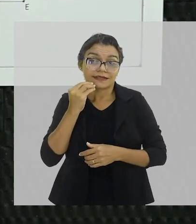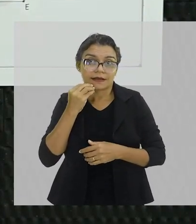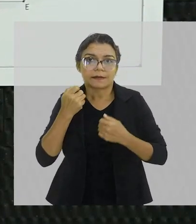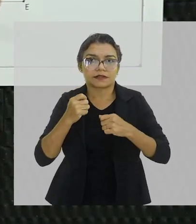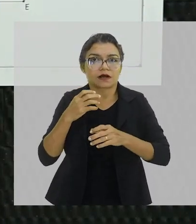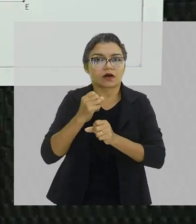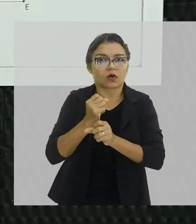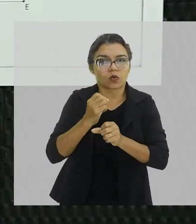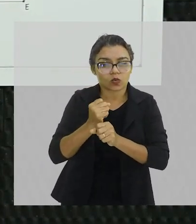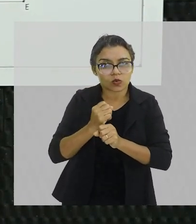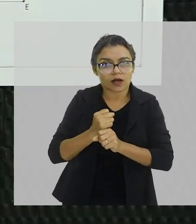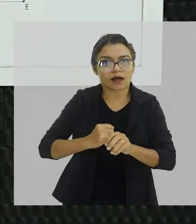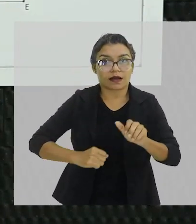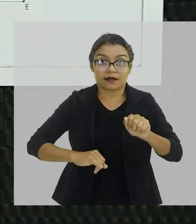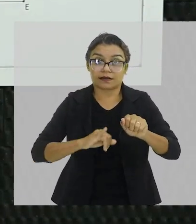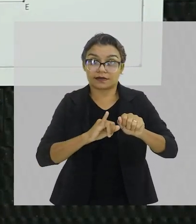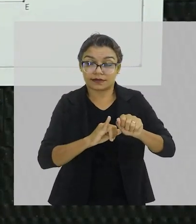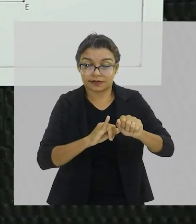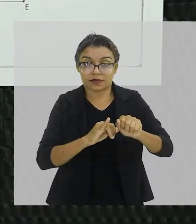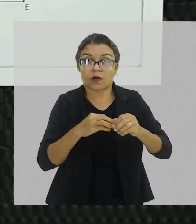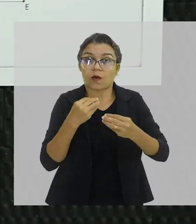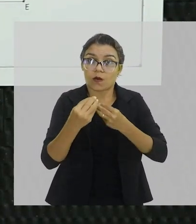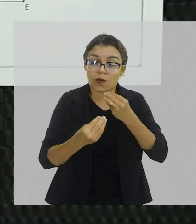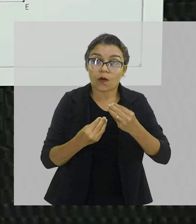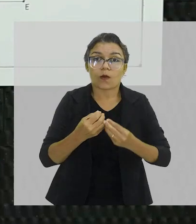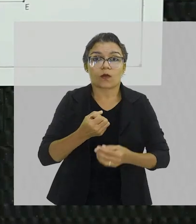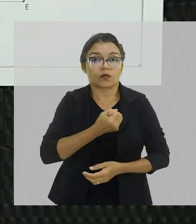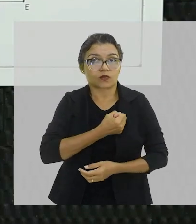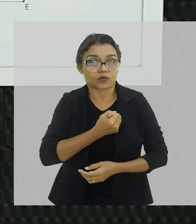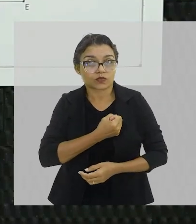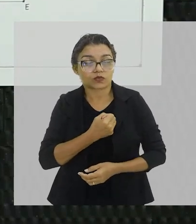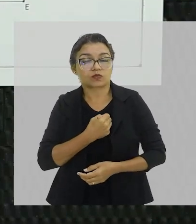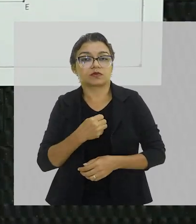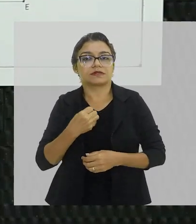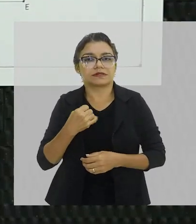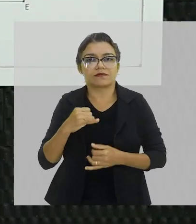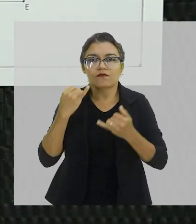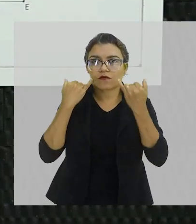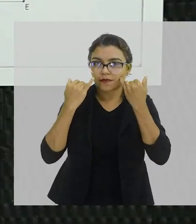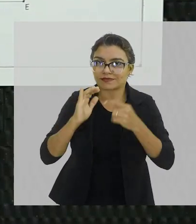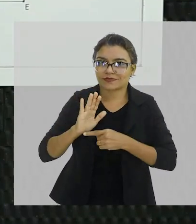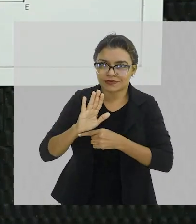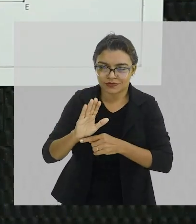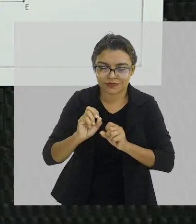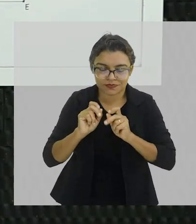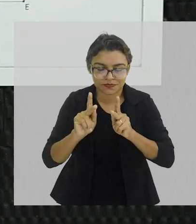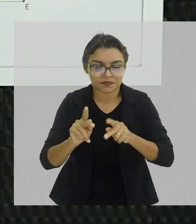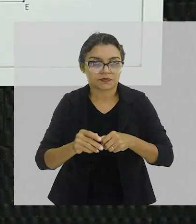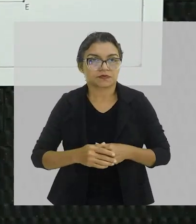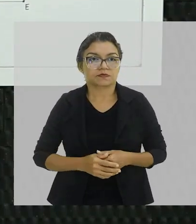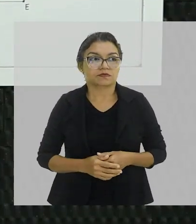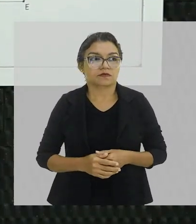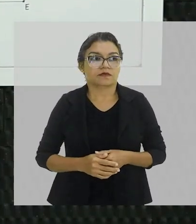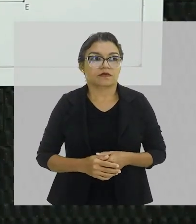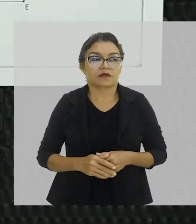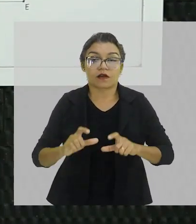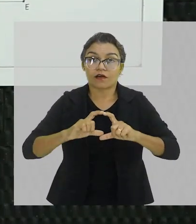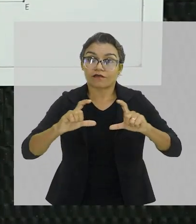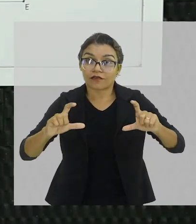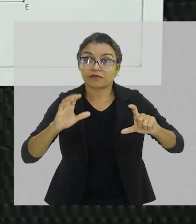aqui esse ângulo interno, eu vou ver quanto é que ele dá, vamos ver se essa informação ele ajuda. Olha, a fórmula a gente já tem,